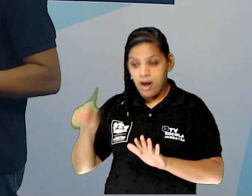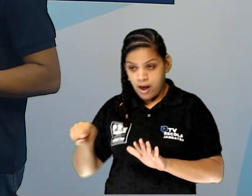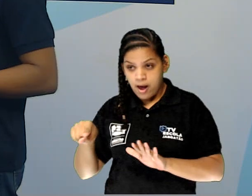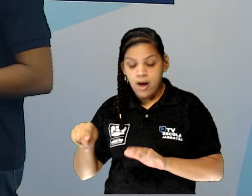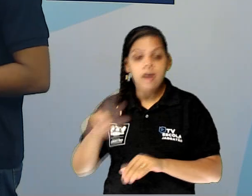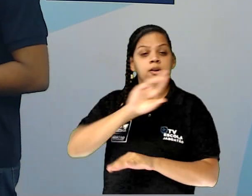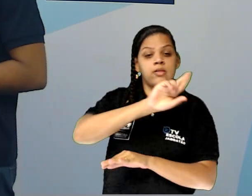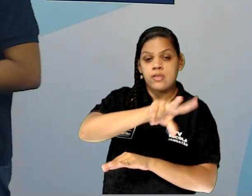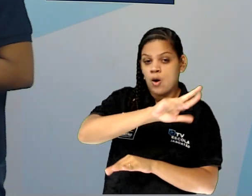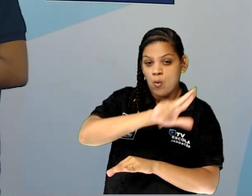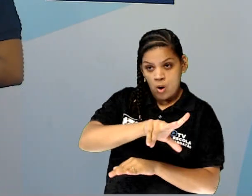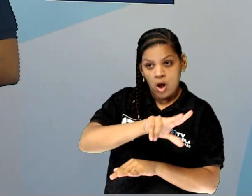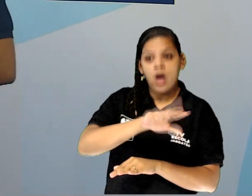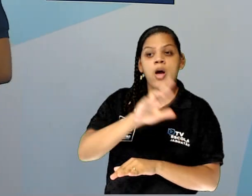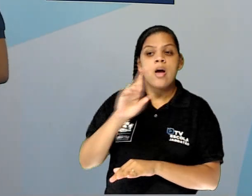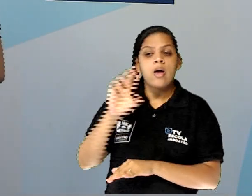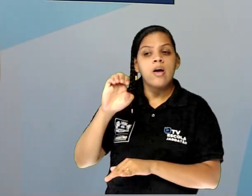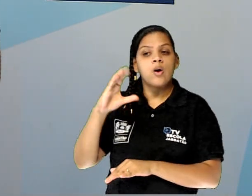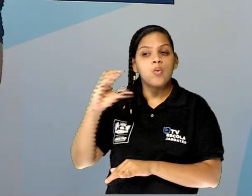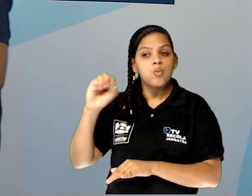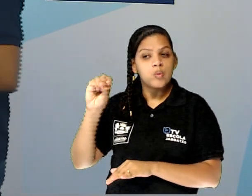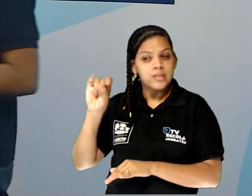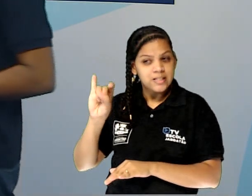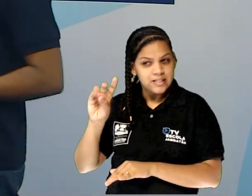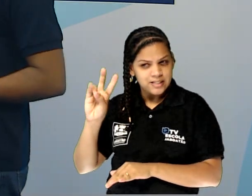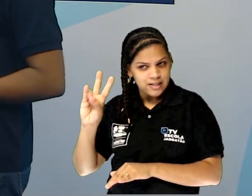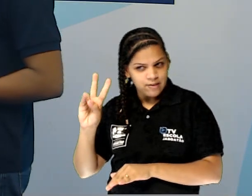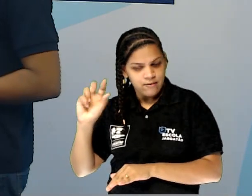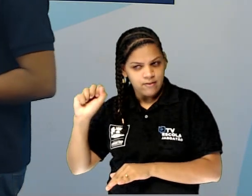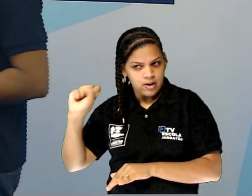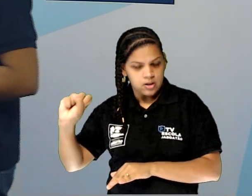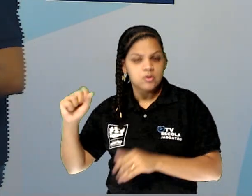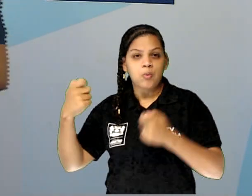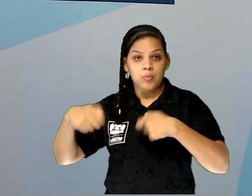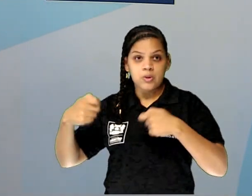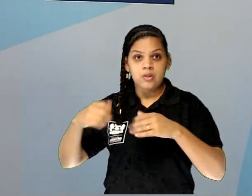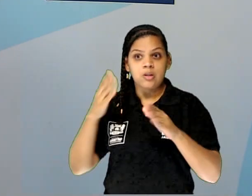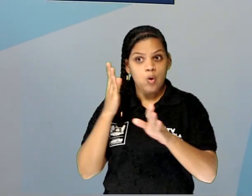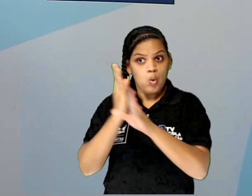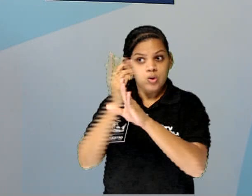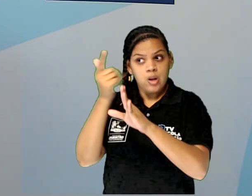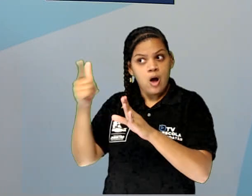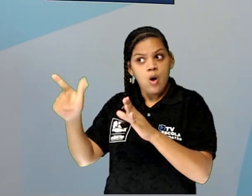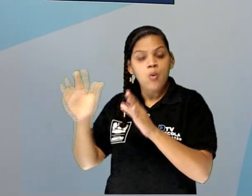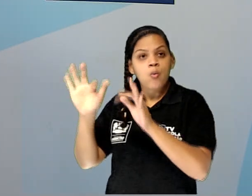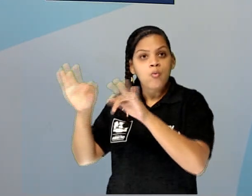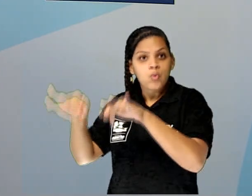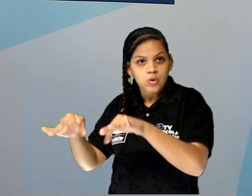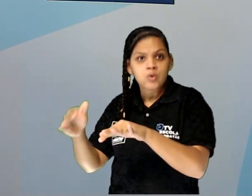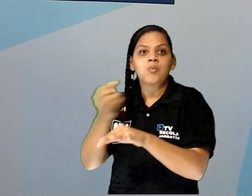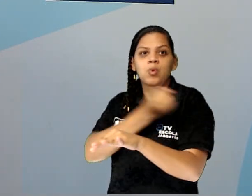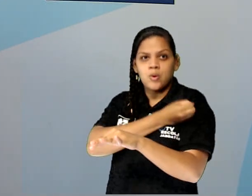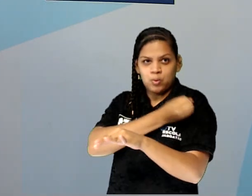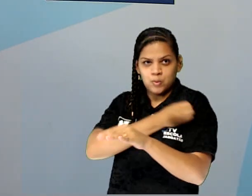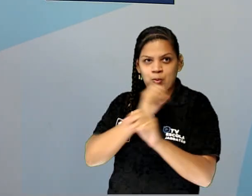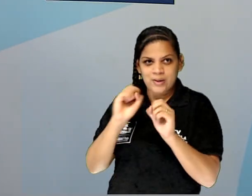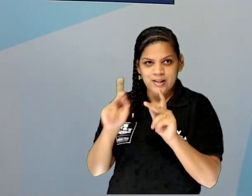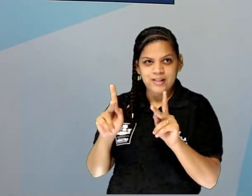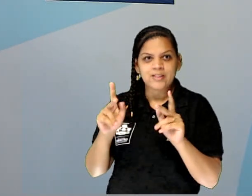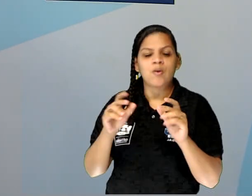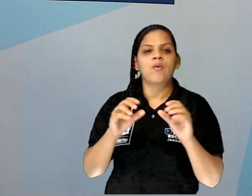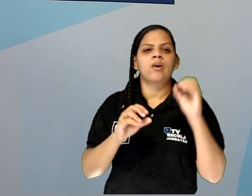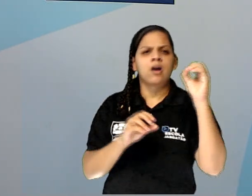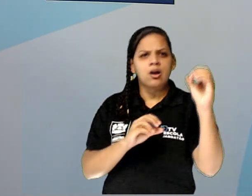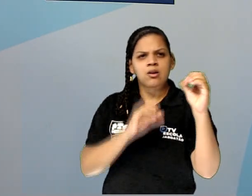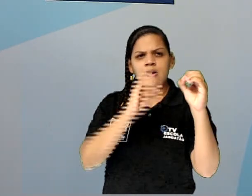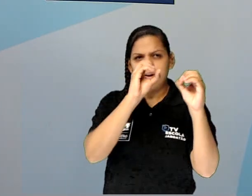recursivas. Encontre o próximo termo. Vou colocá-las aqui. Vejam. Carinha, carinha. Aí eu tenho aqui um raio.